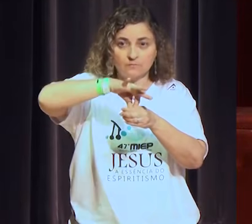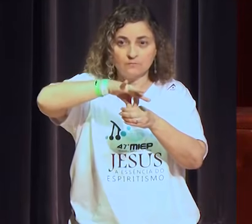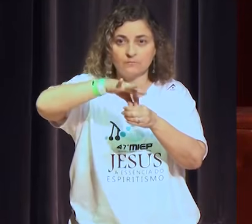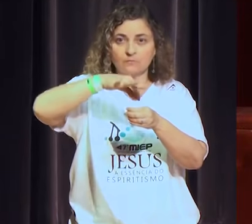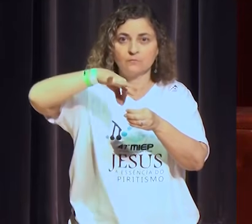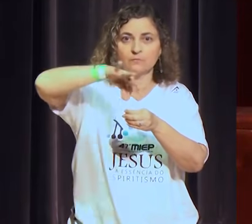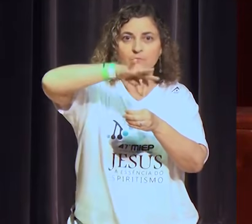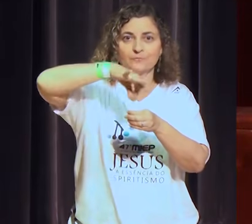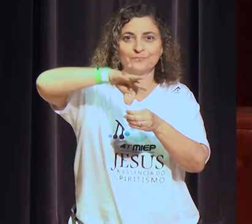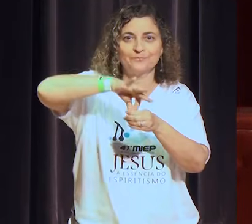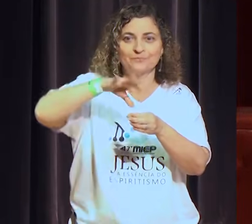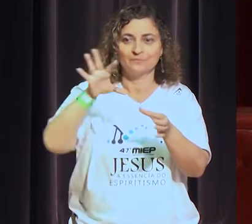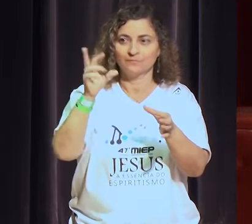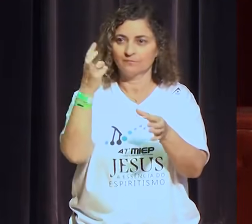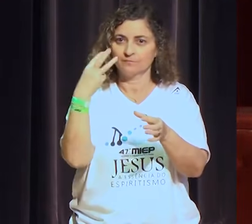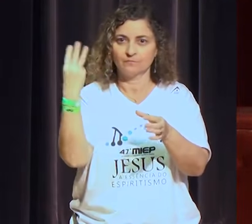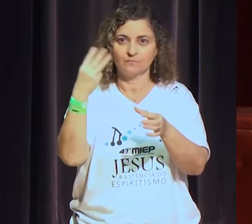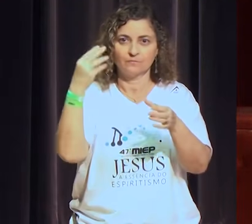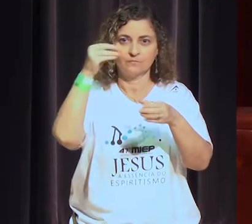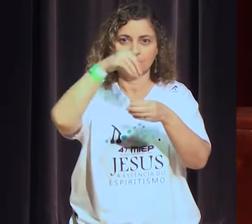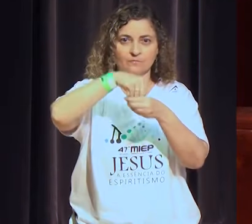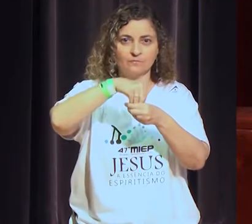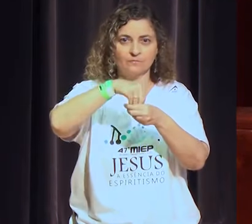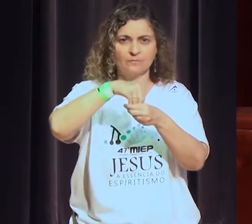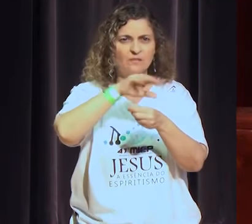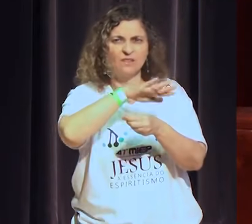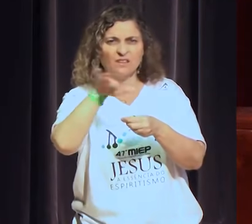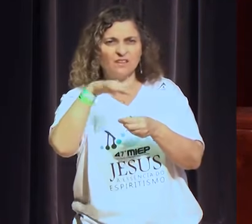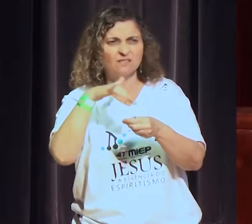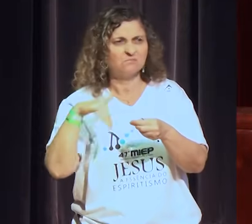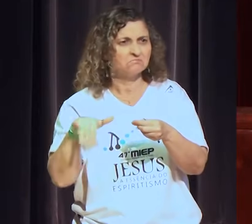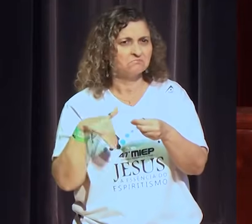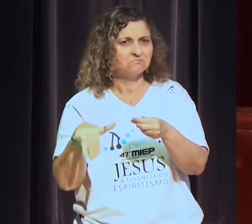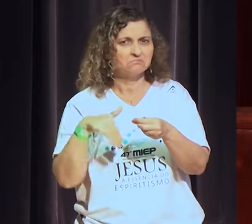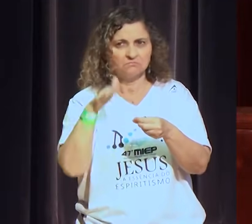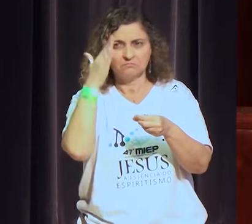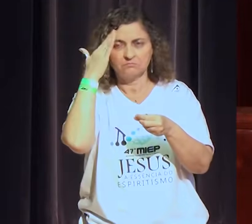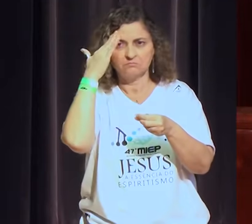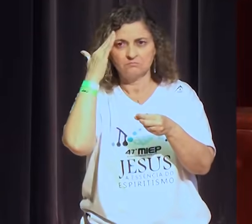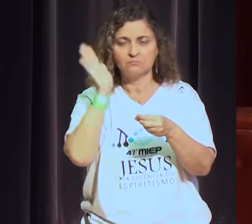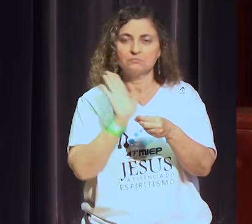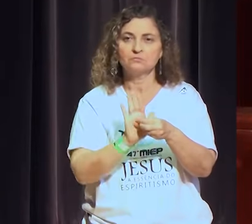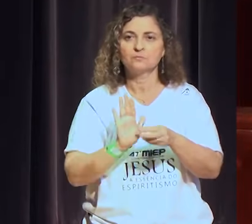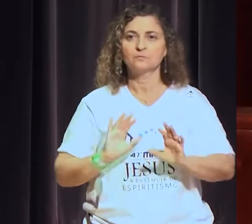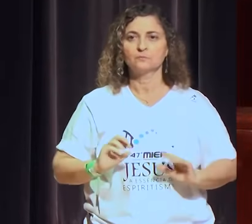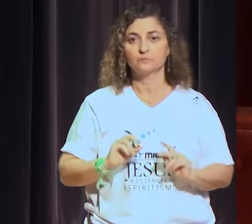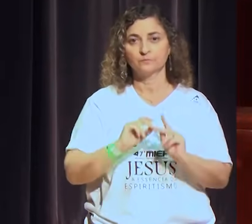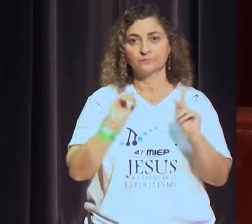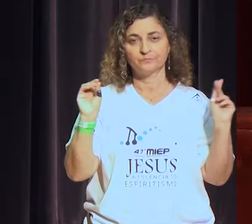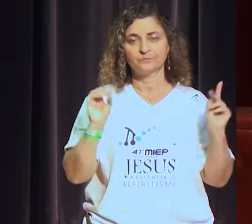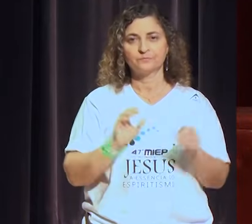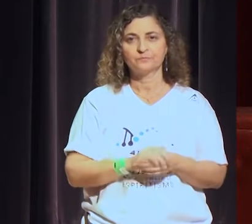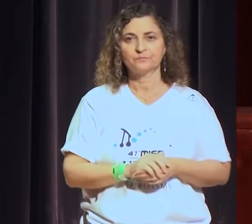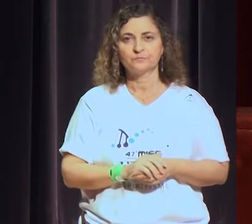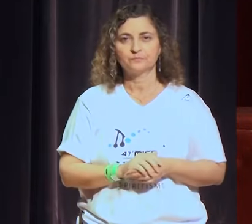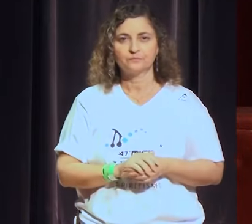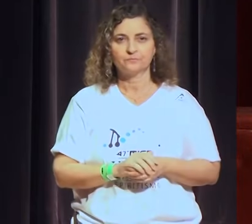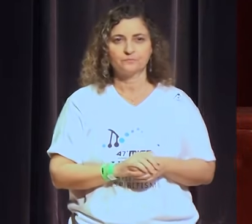elétron, não é? Até aqui tudo bem? Está ótimo. Está